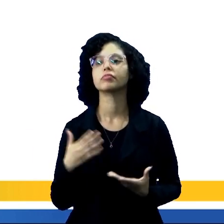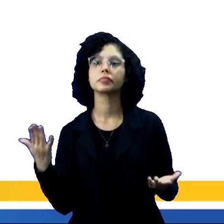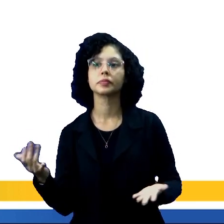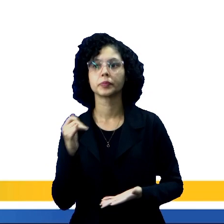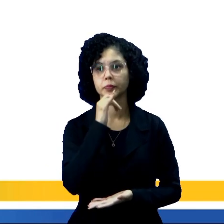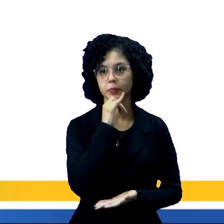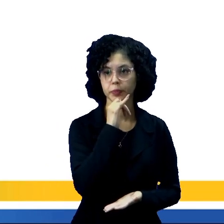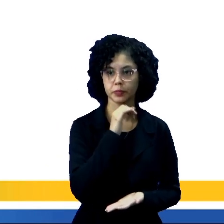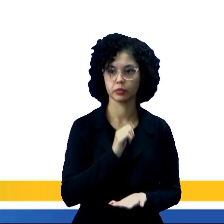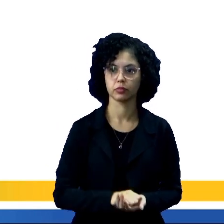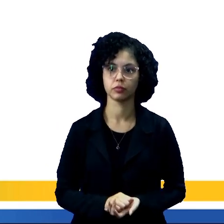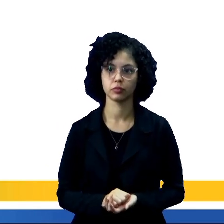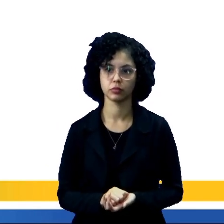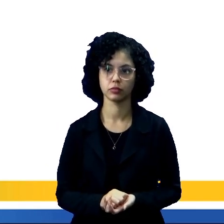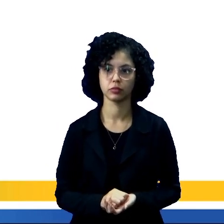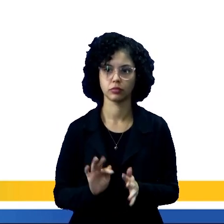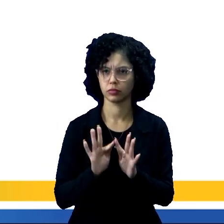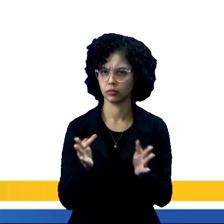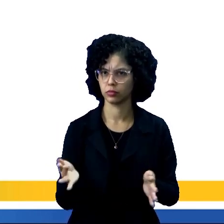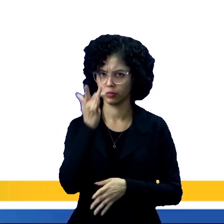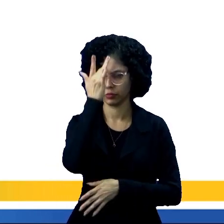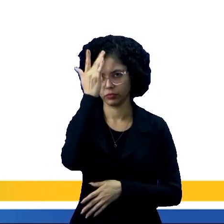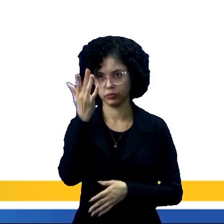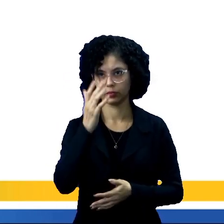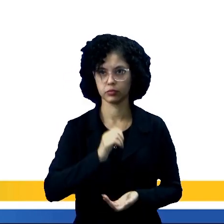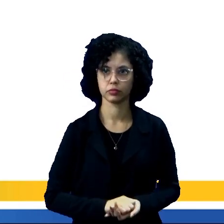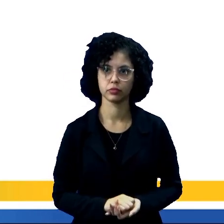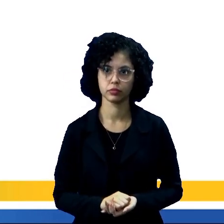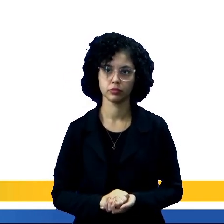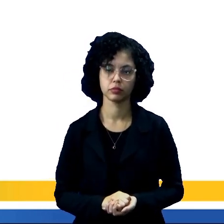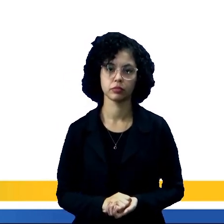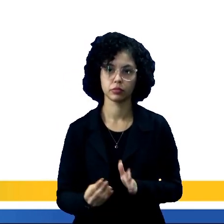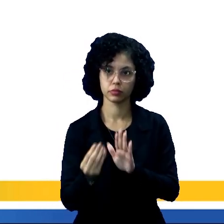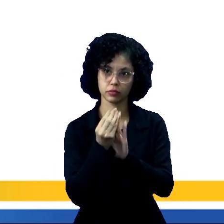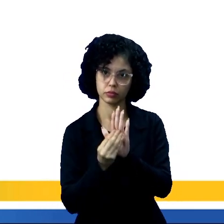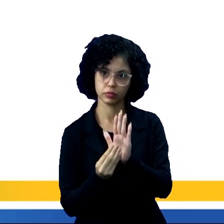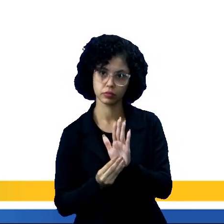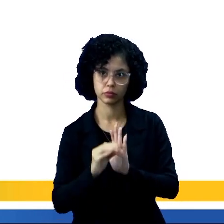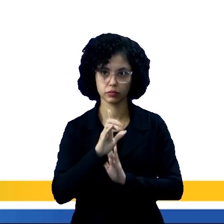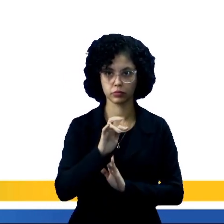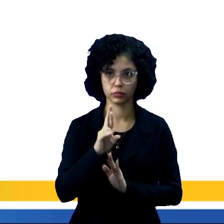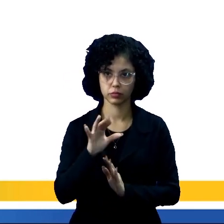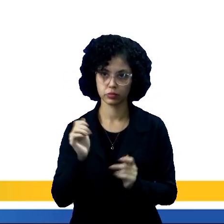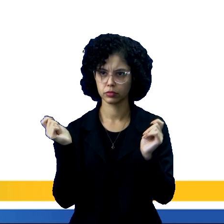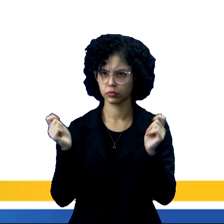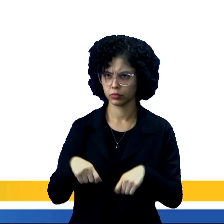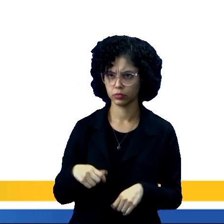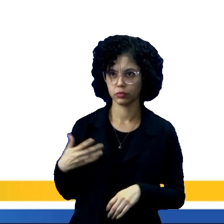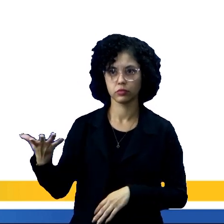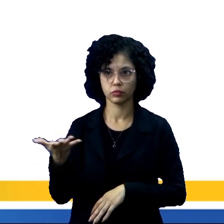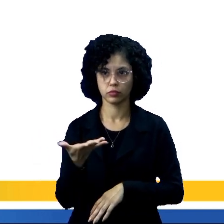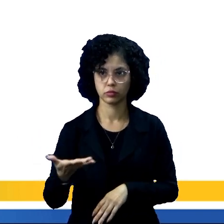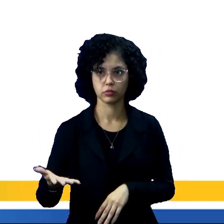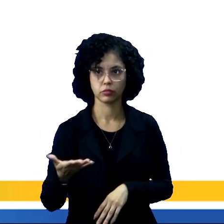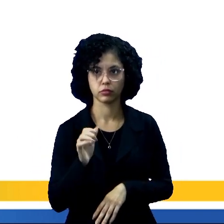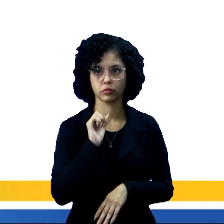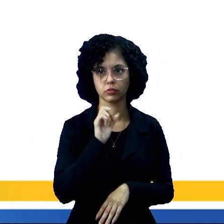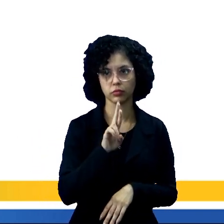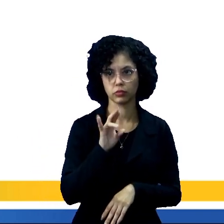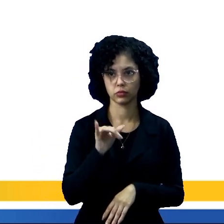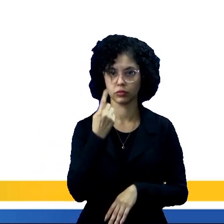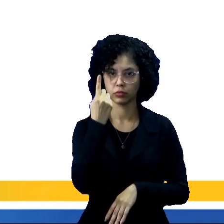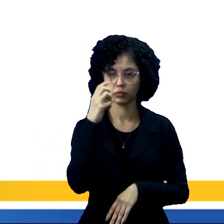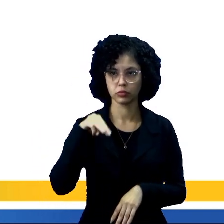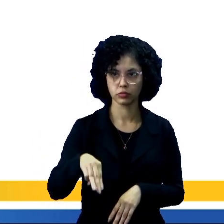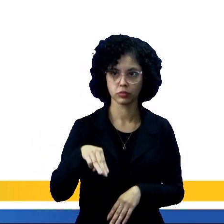Então, vamos a um exemplo. Simples e fácil. Dado um cilindro que possui base com